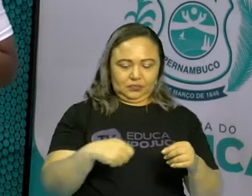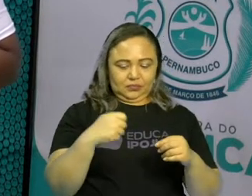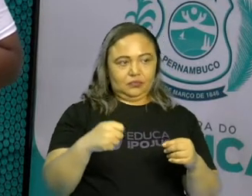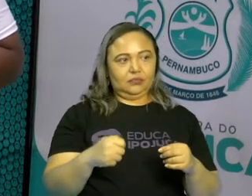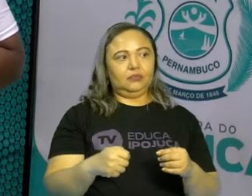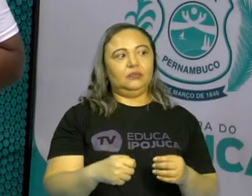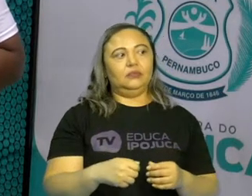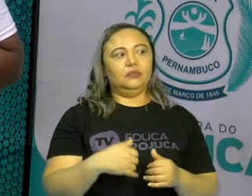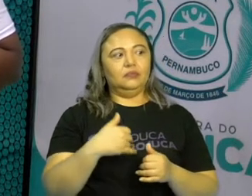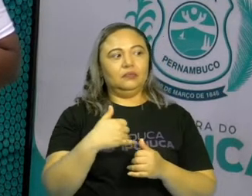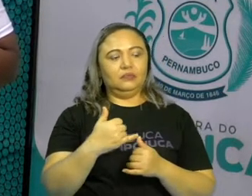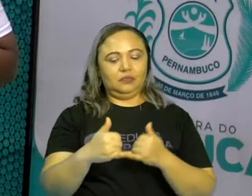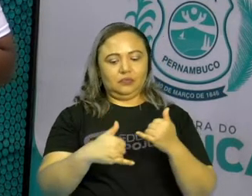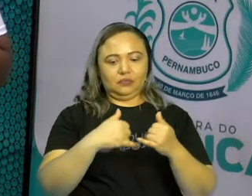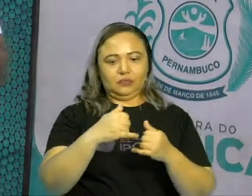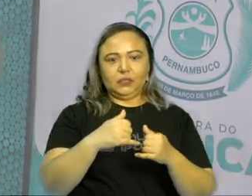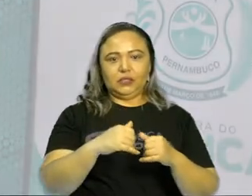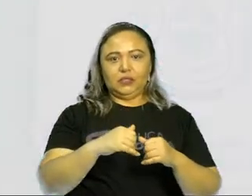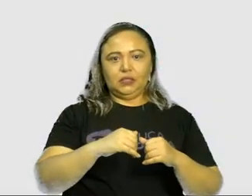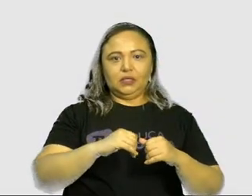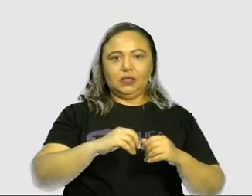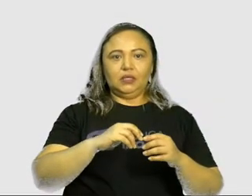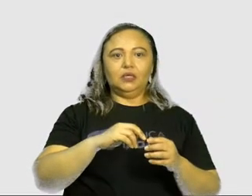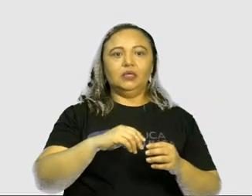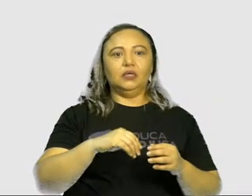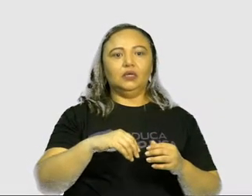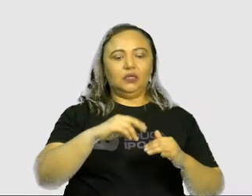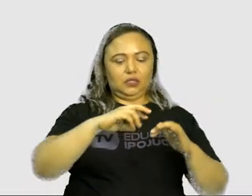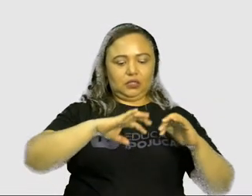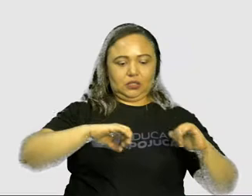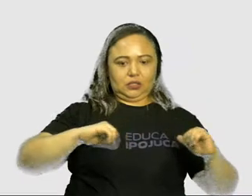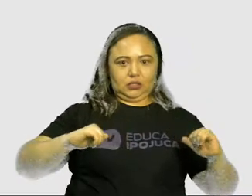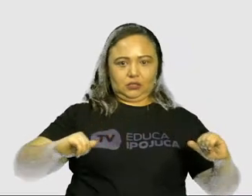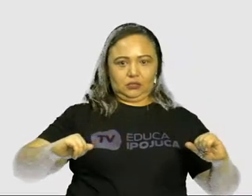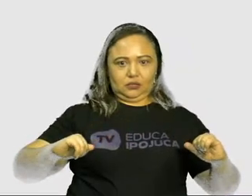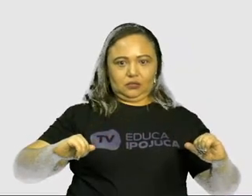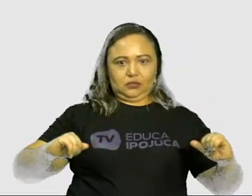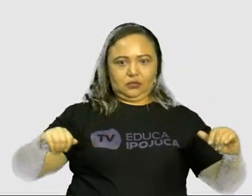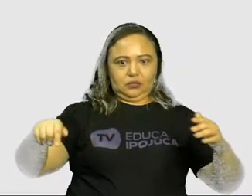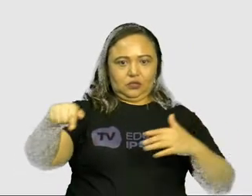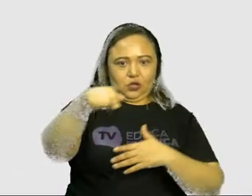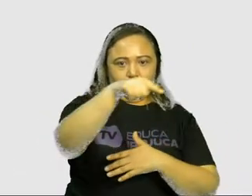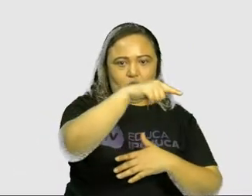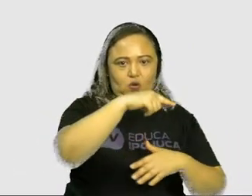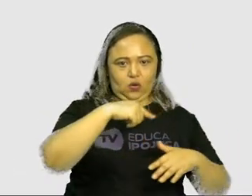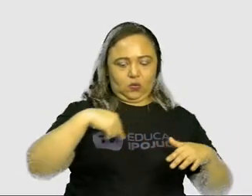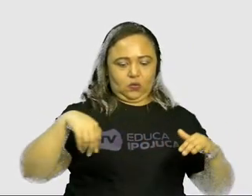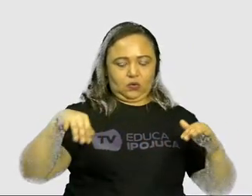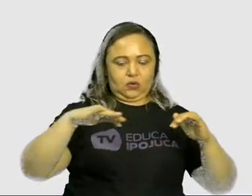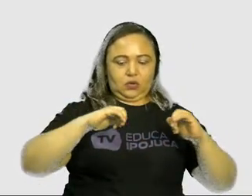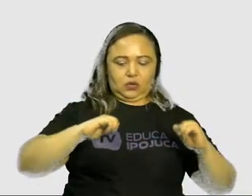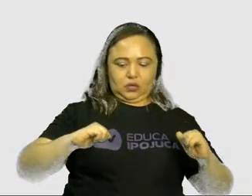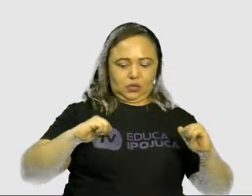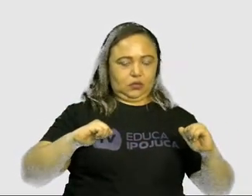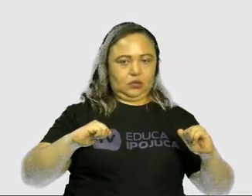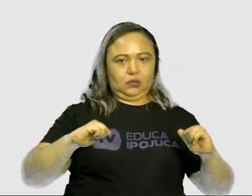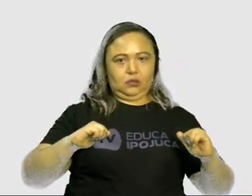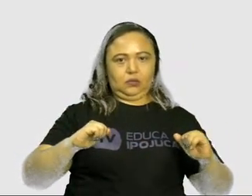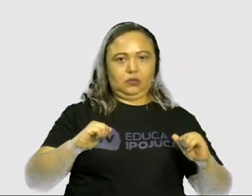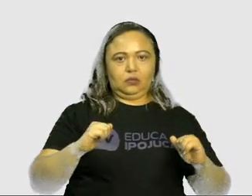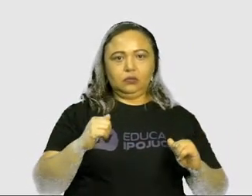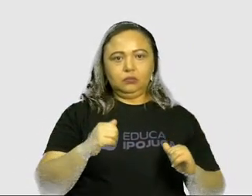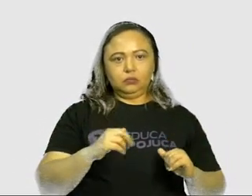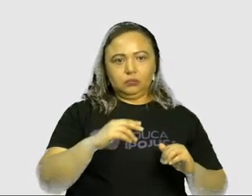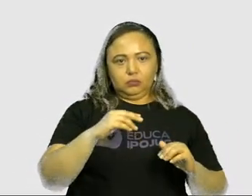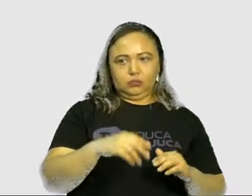a brincadeira de roda que está exposta nos nossos livros e ela é também considerada